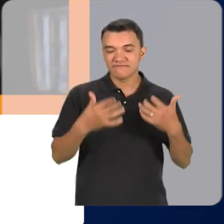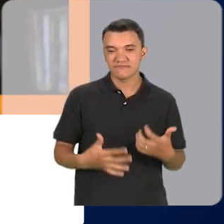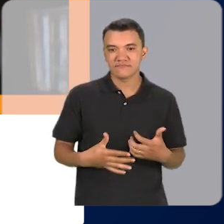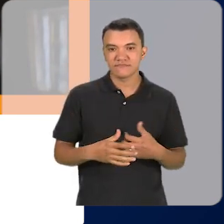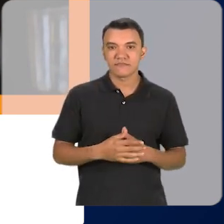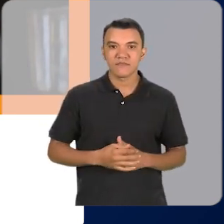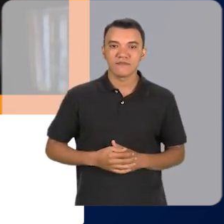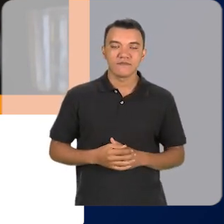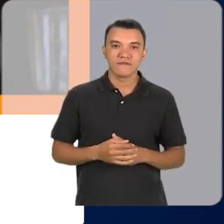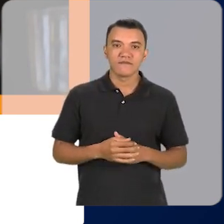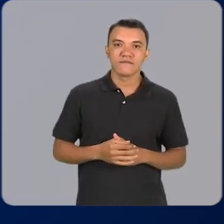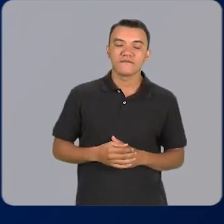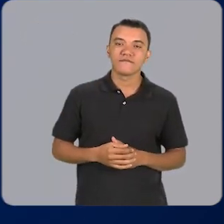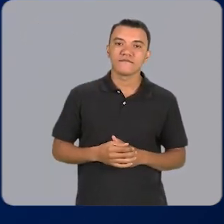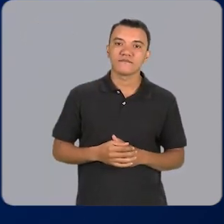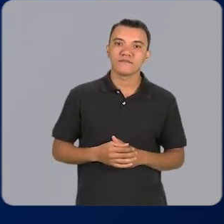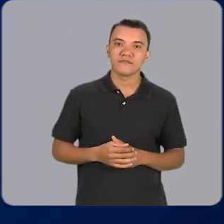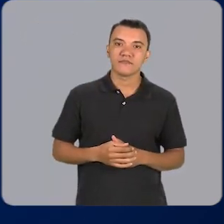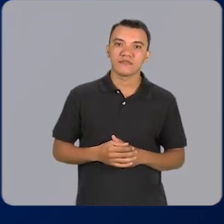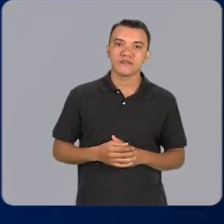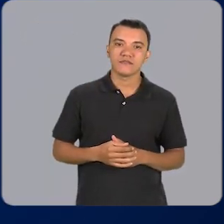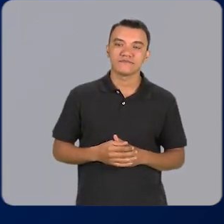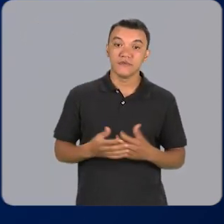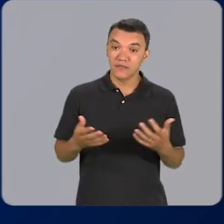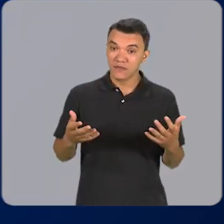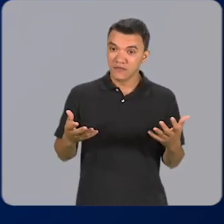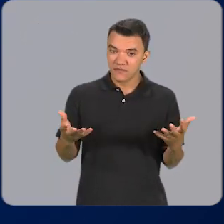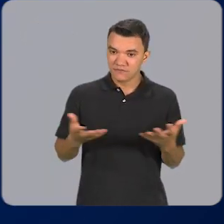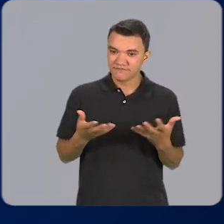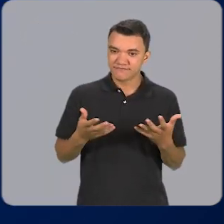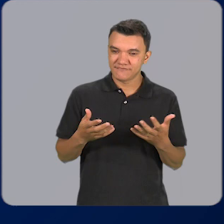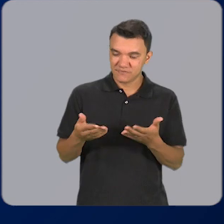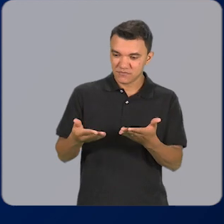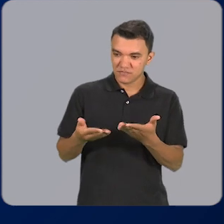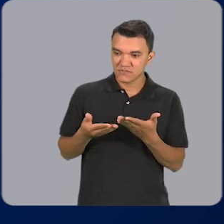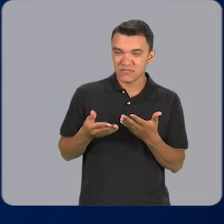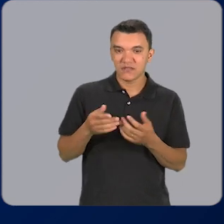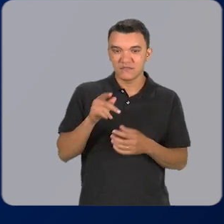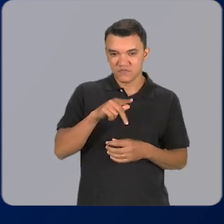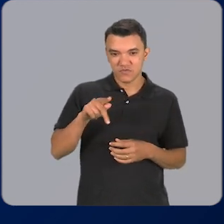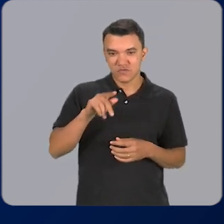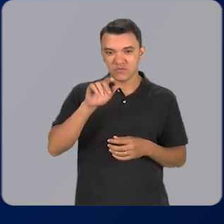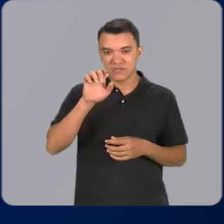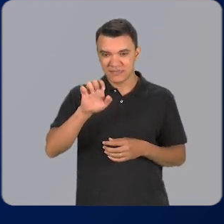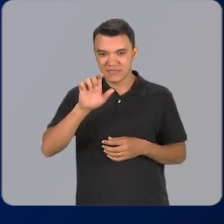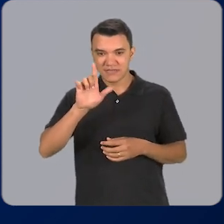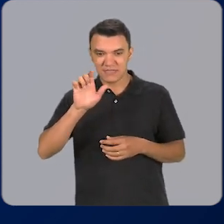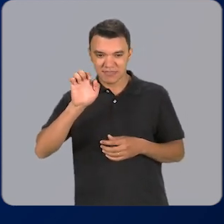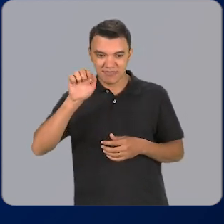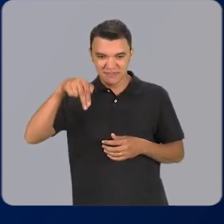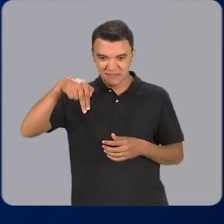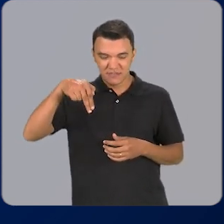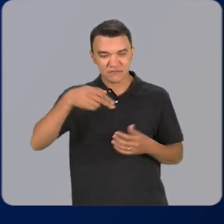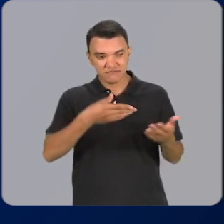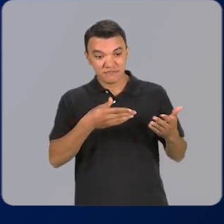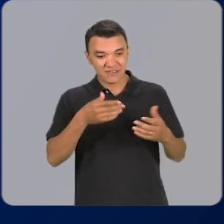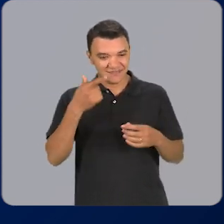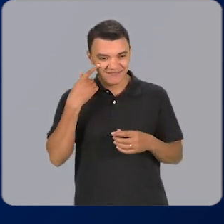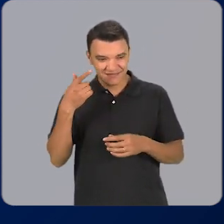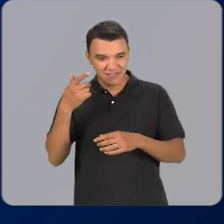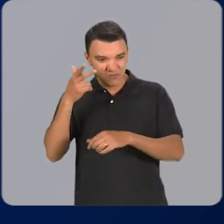conversa. Agora, eu queria falar com a professora Ellen, que participou do documentário que a gente acabou de